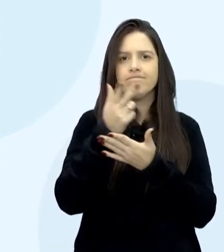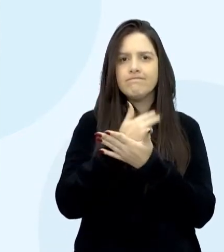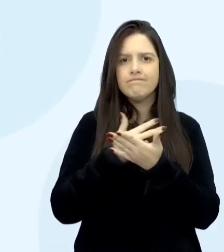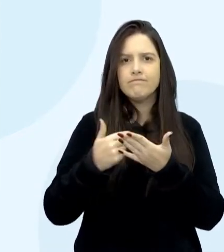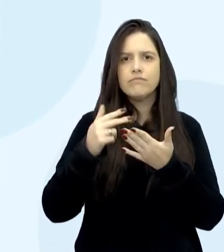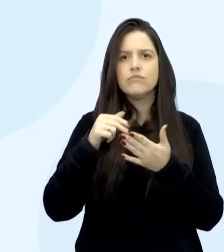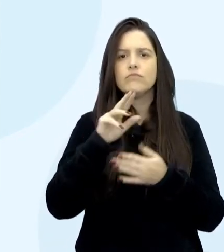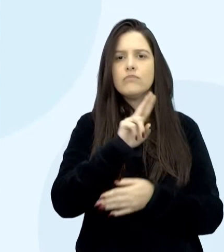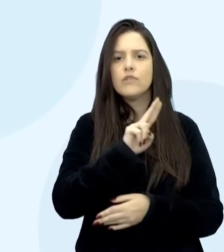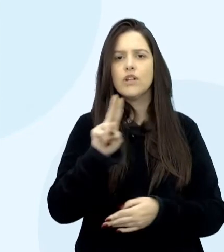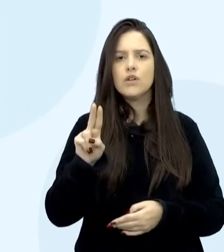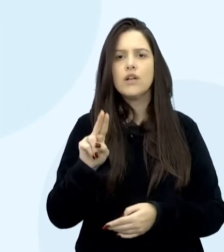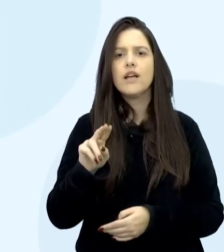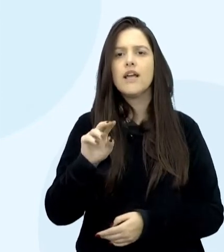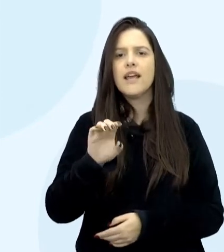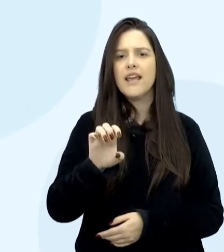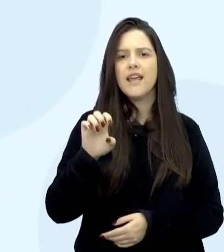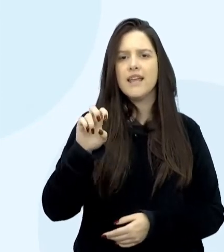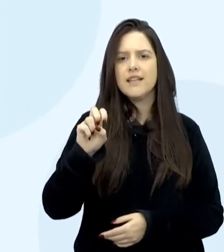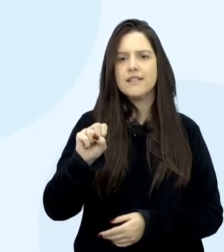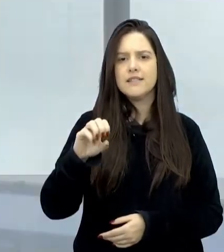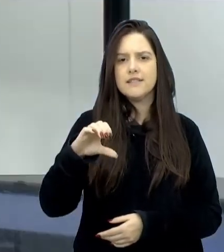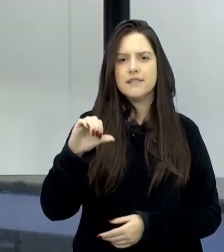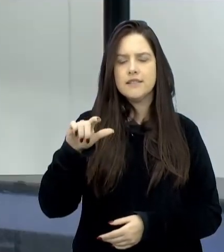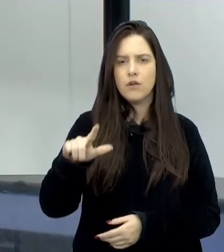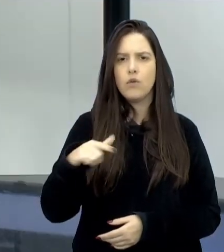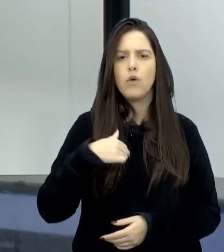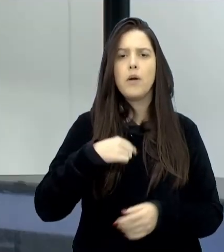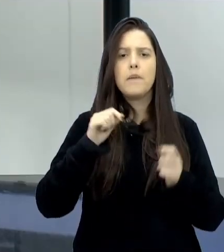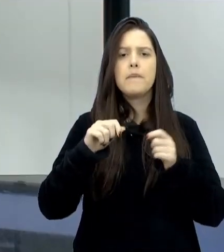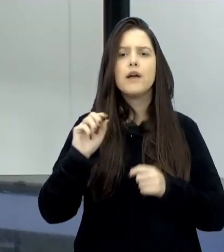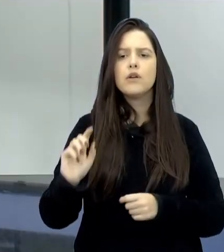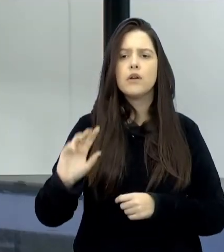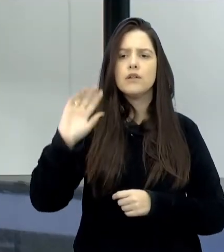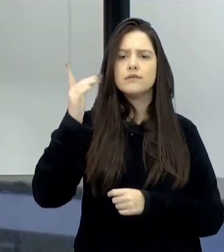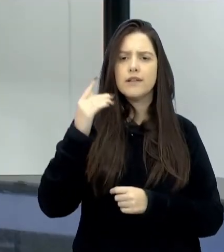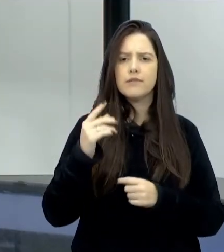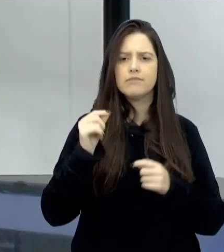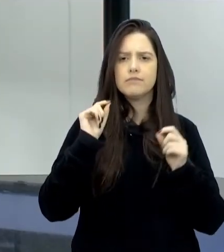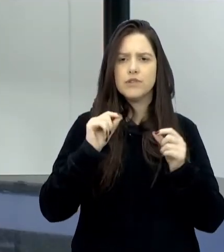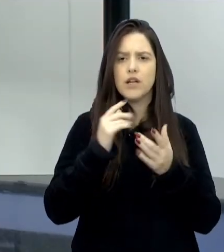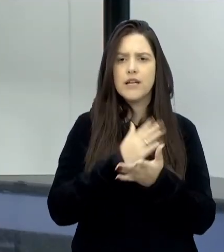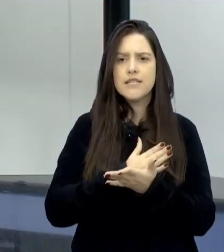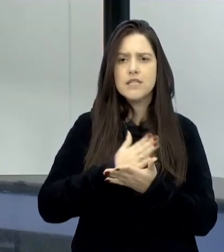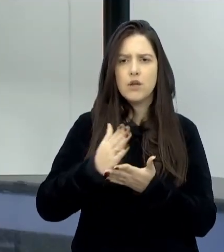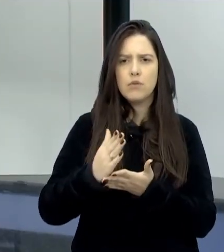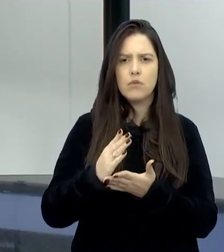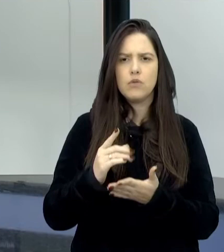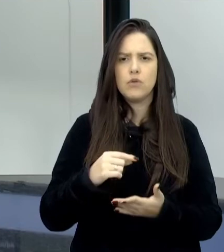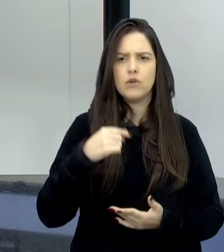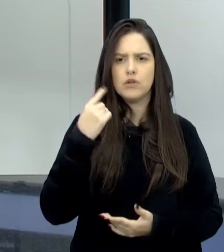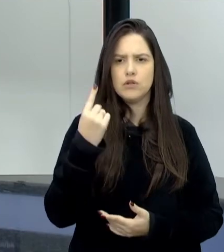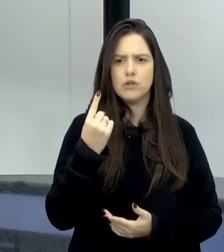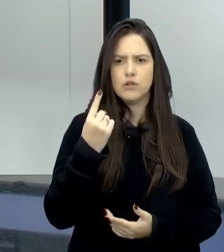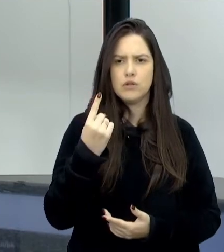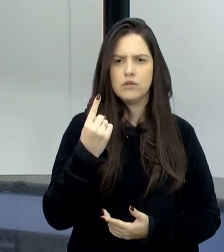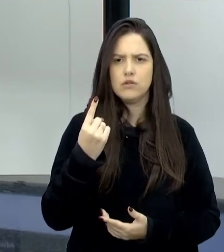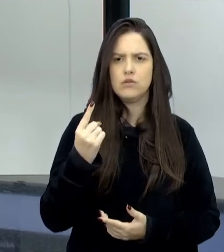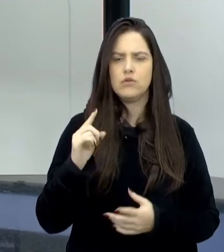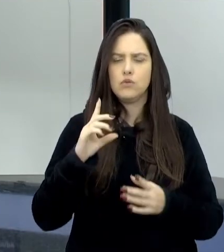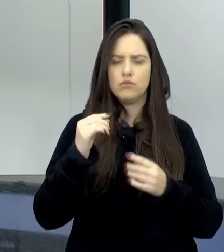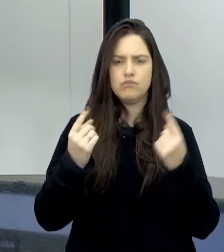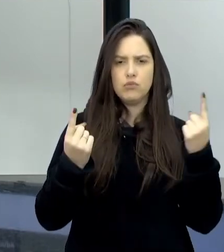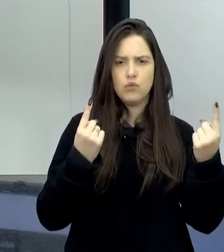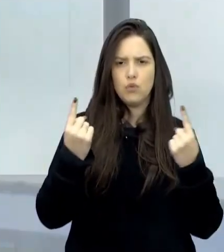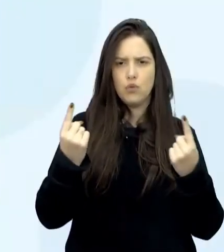é chamada de exponencial. Então, o que acontece? Repare que, inicialmente, ó, de uma unidade de tempo para o outro,